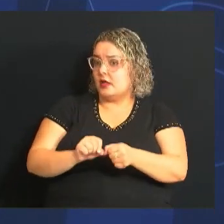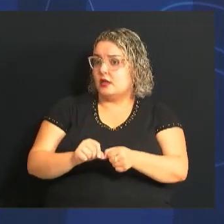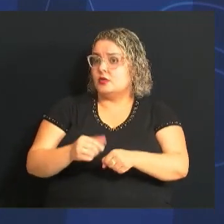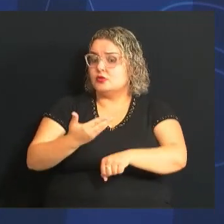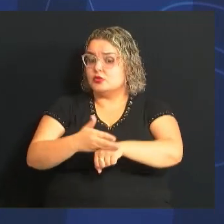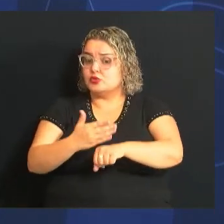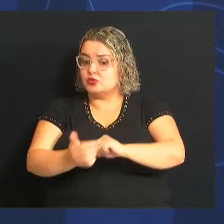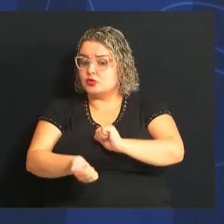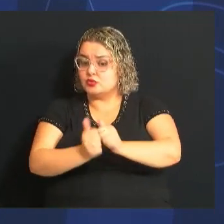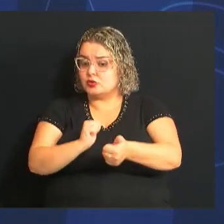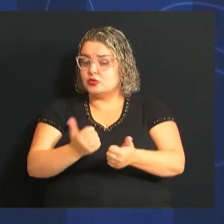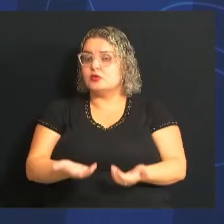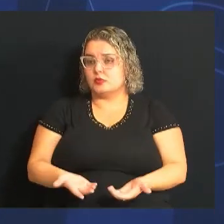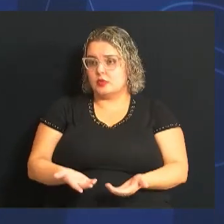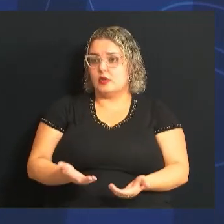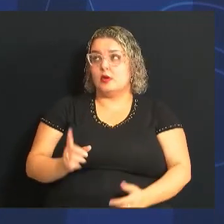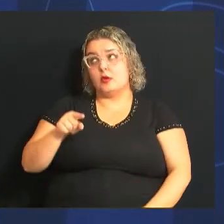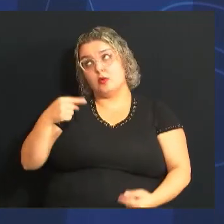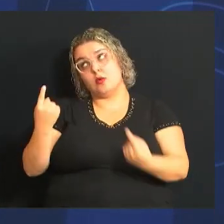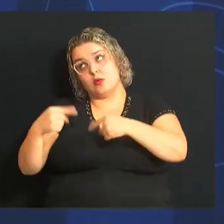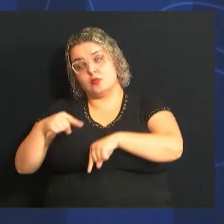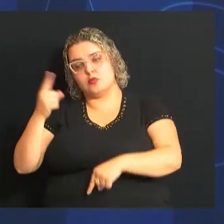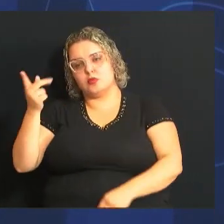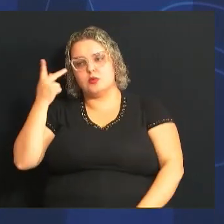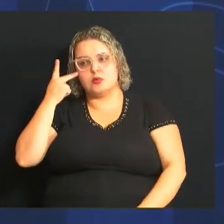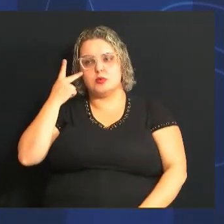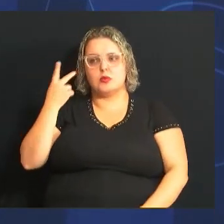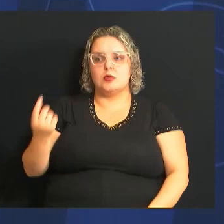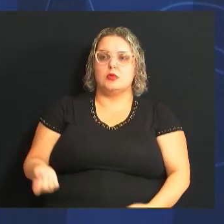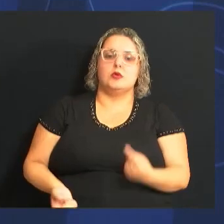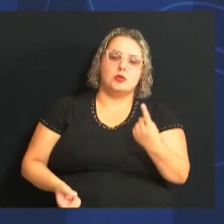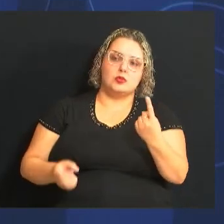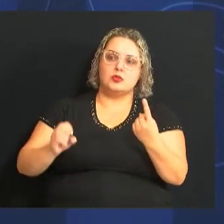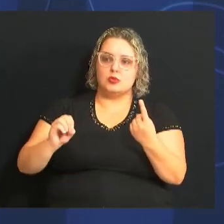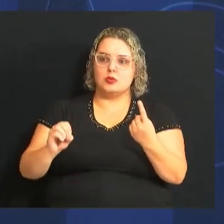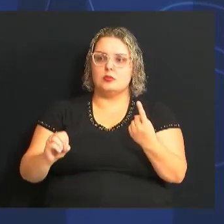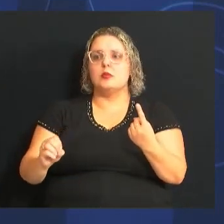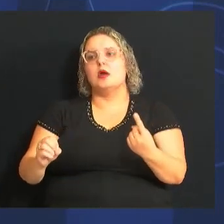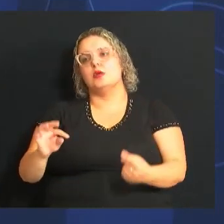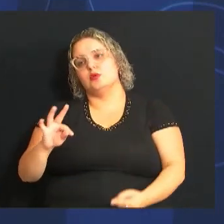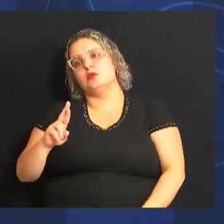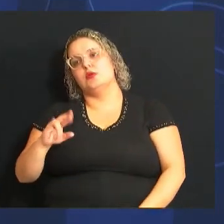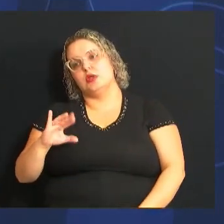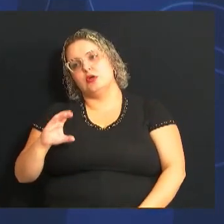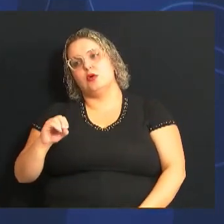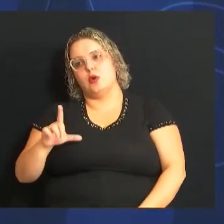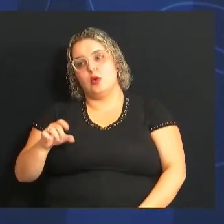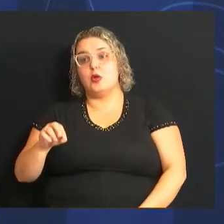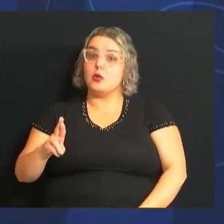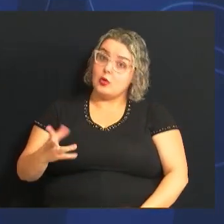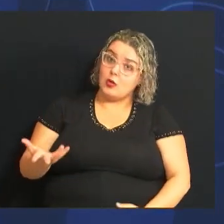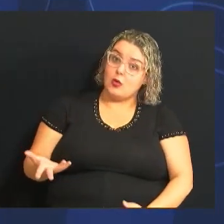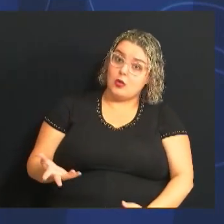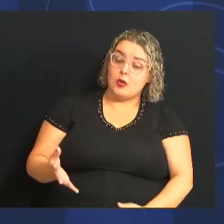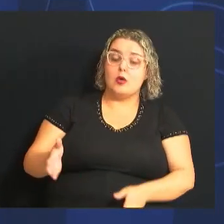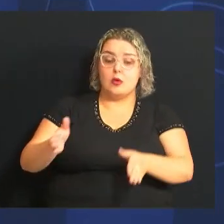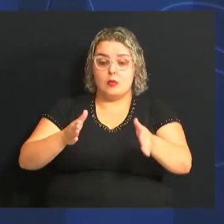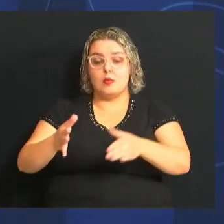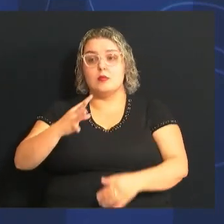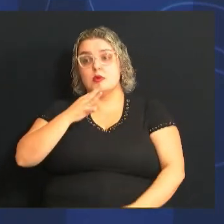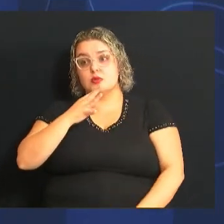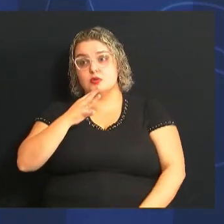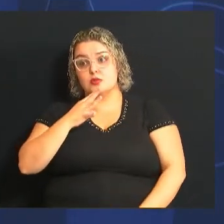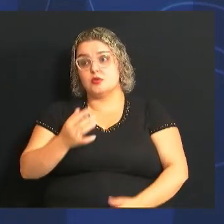o São Paulo, fora de casa, a partida terminou 1-0 para o Tricolor, então é momento aí do treinador conhecer os atletas que